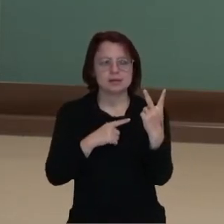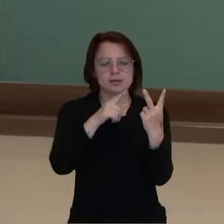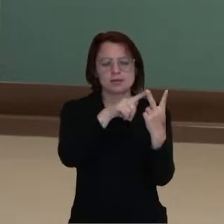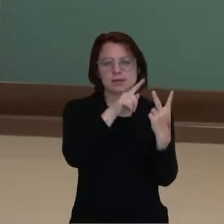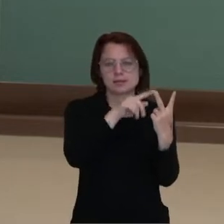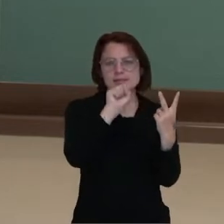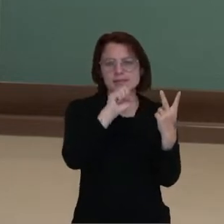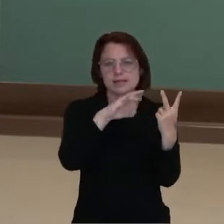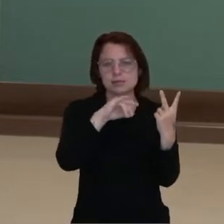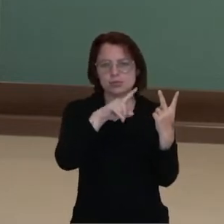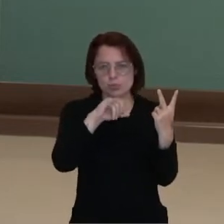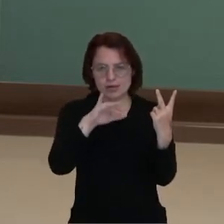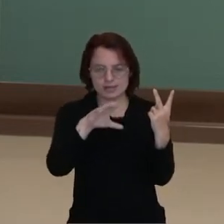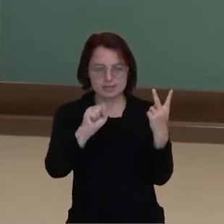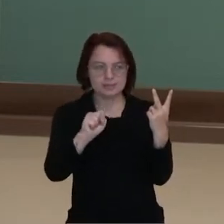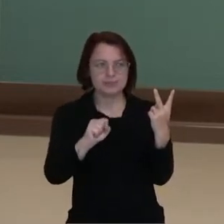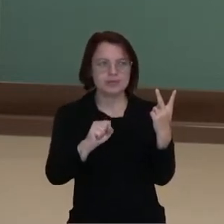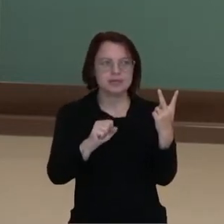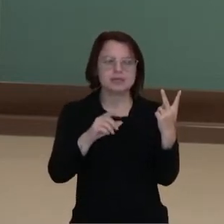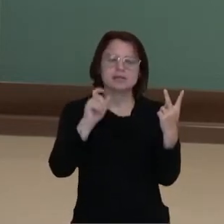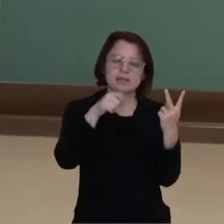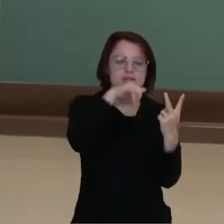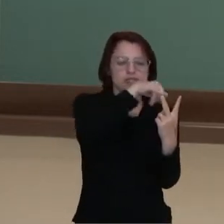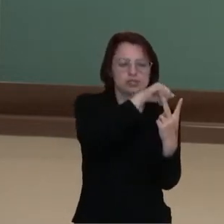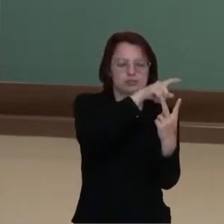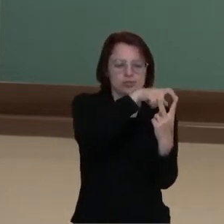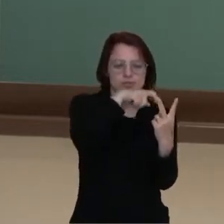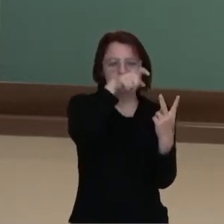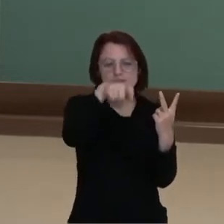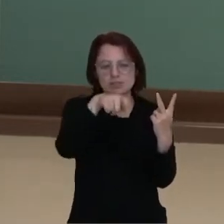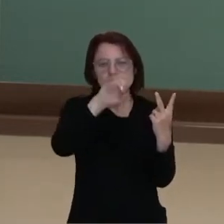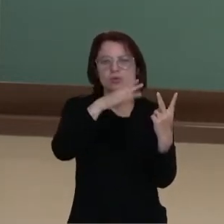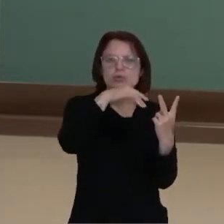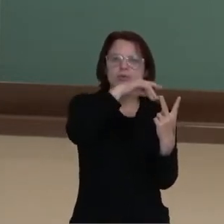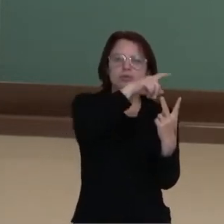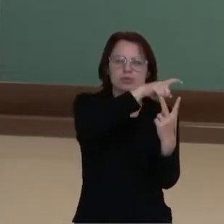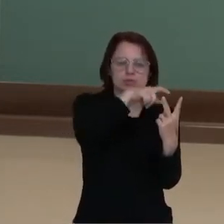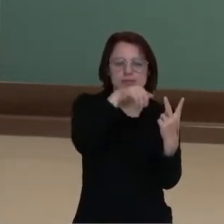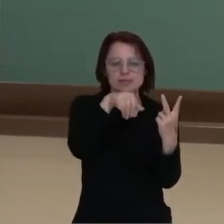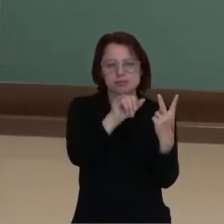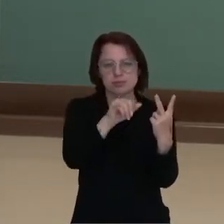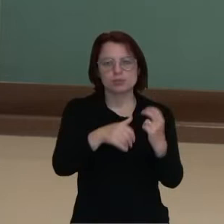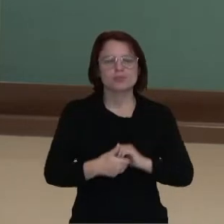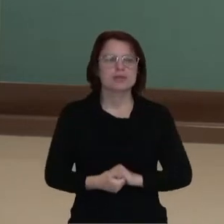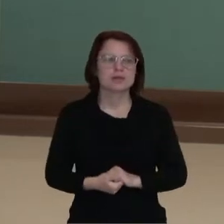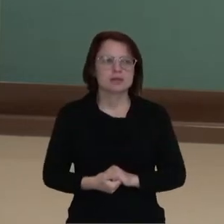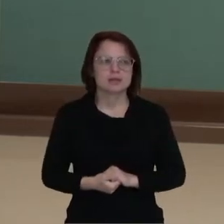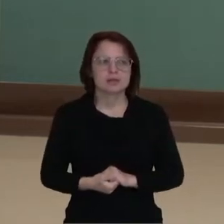cromossomos sexuais, que pode ser X o X e o X o Y. Os outros